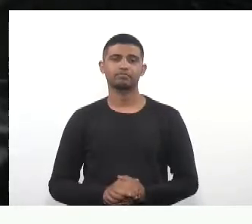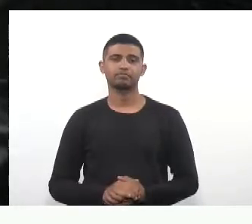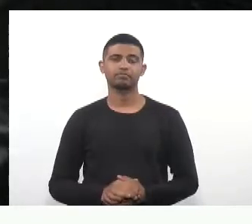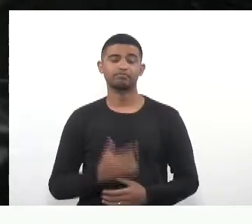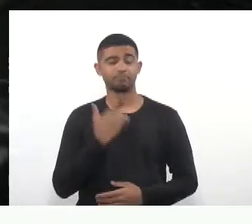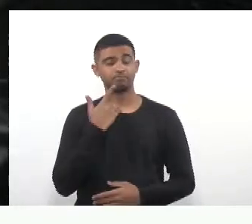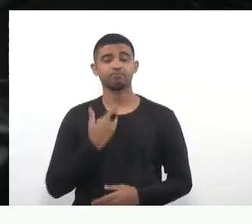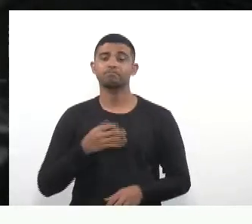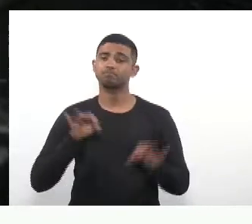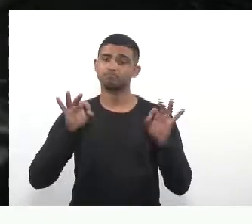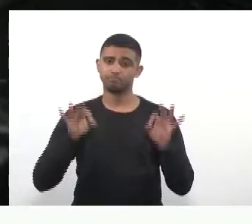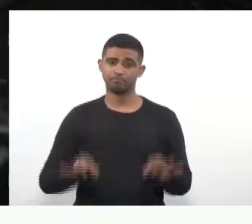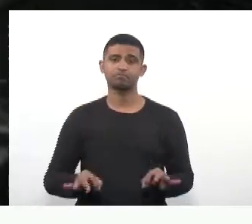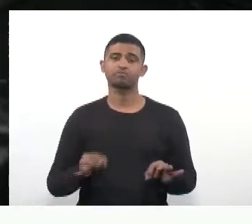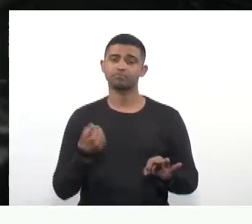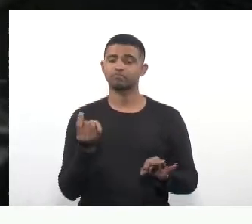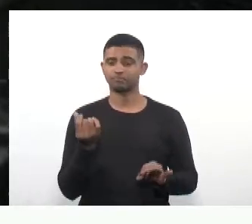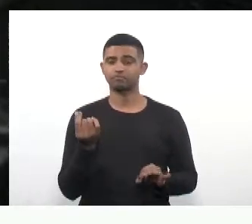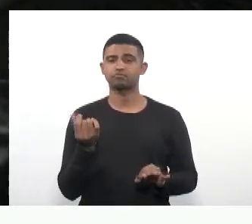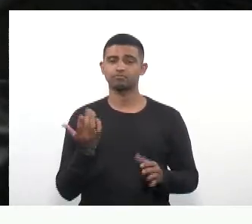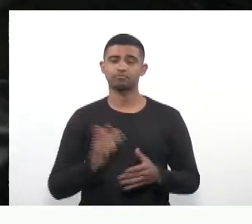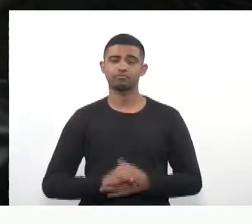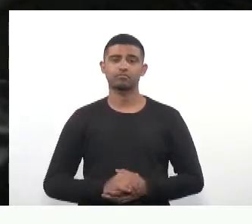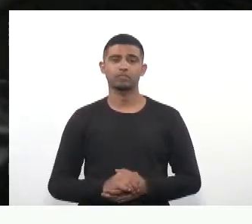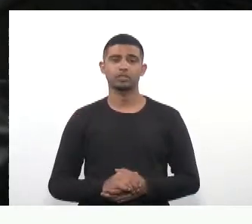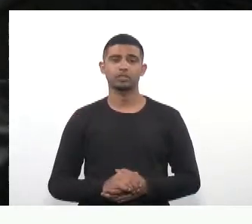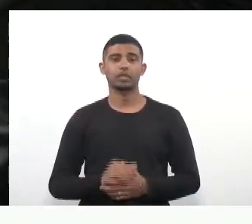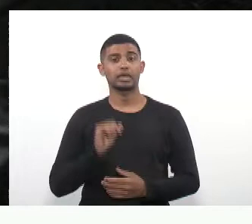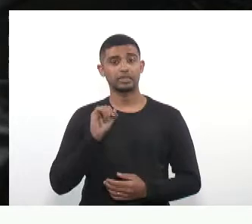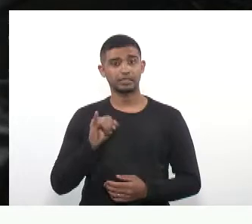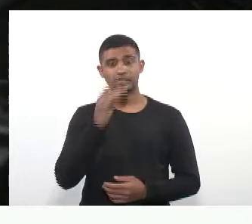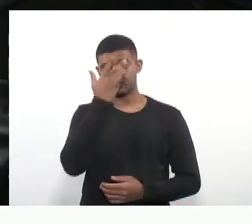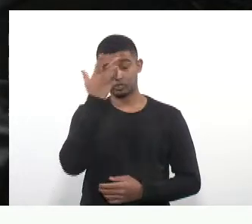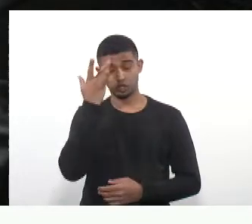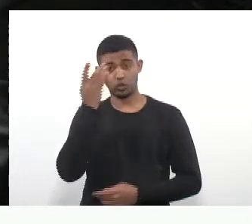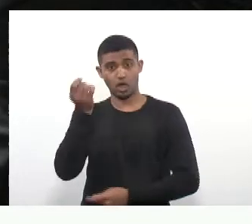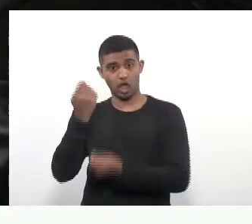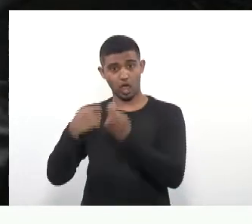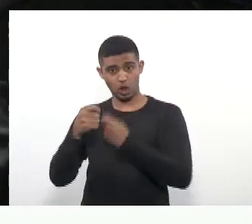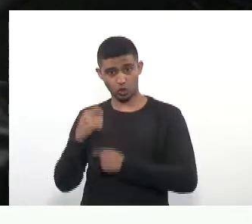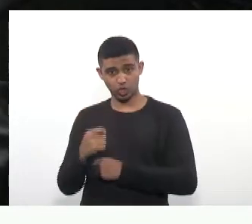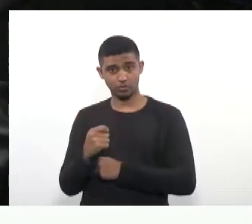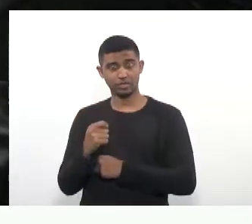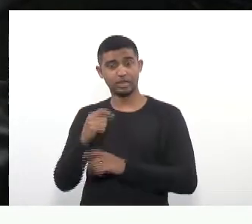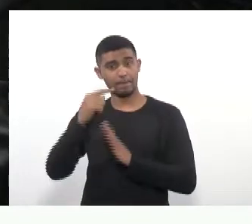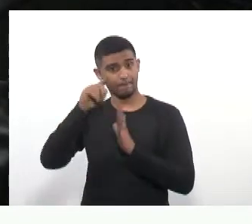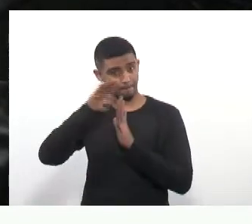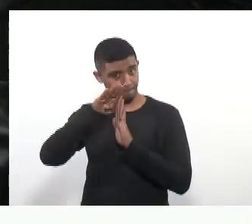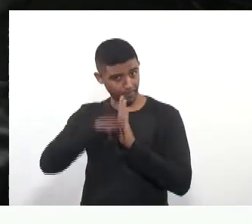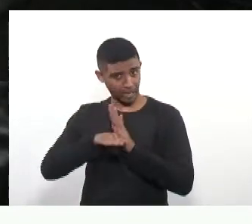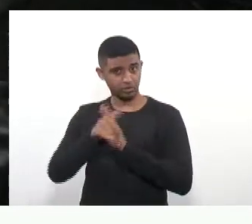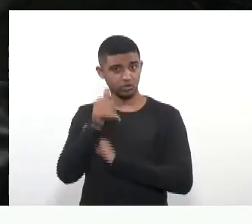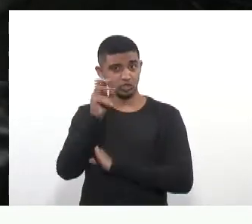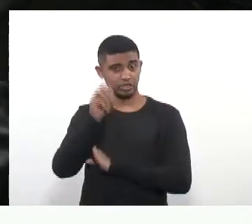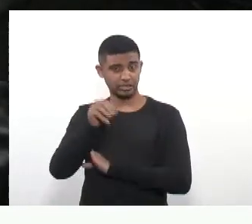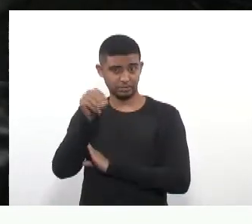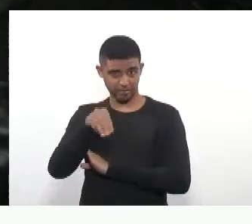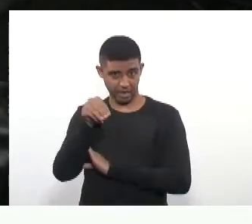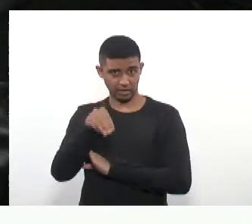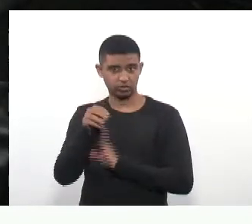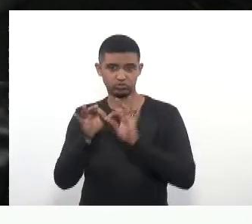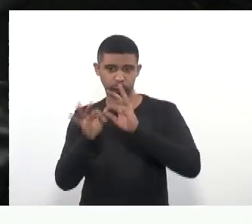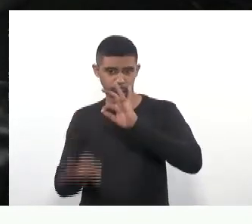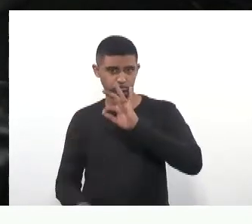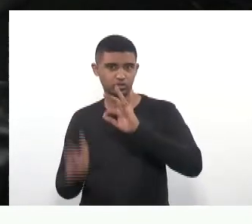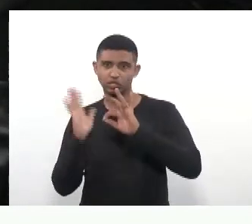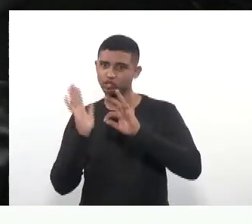justa a tarifa. Quer dizer, aquele que se esforça em economizar abaixo dos 15 metros cúbicos, então, ficaria somente